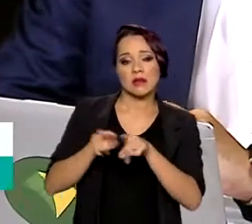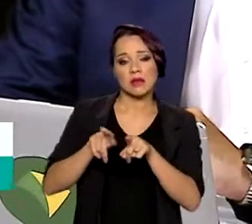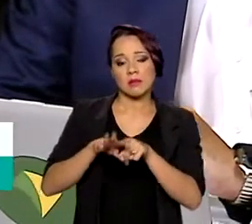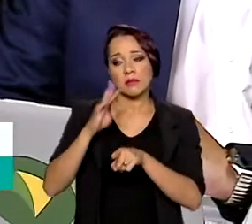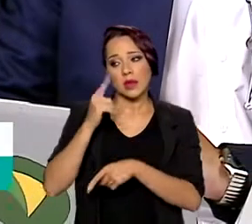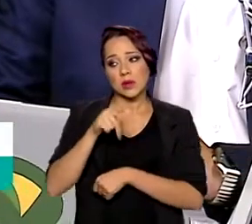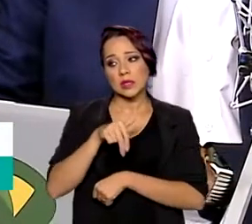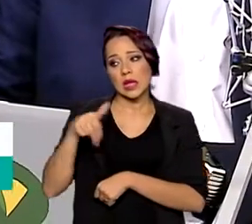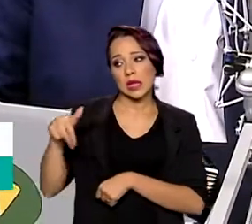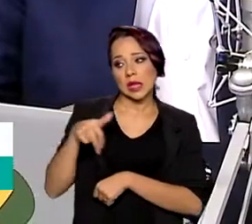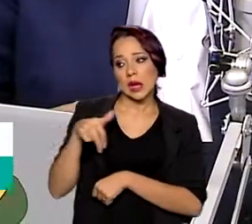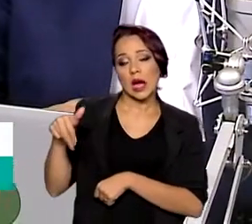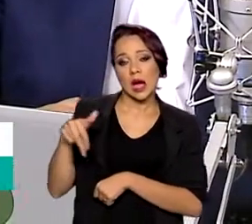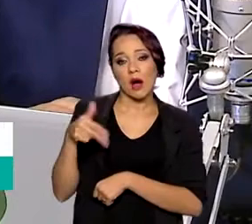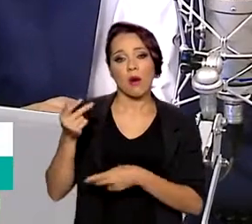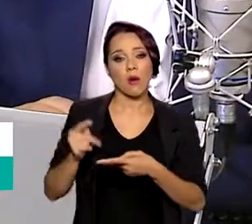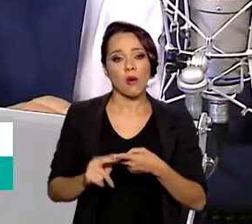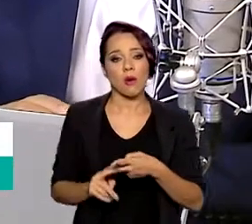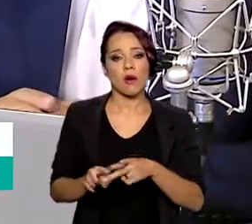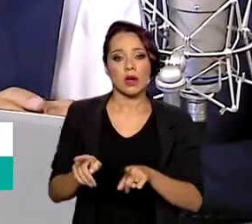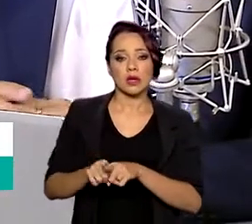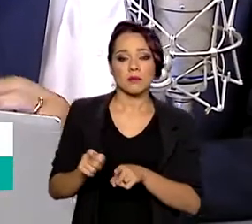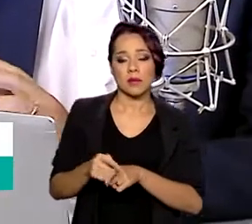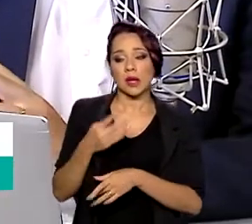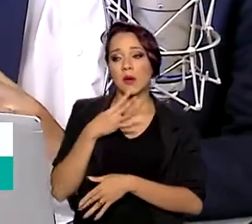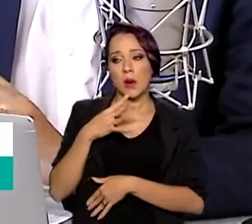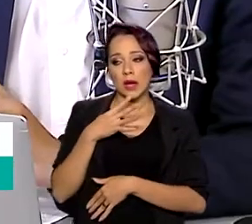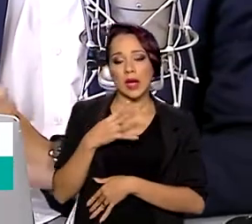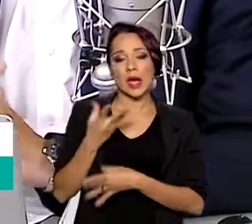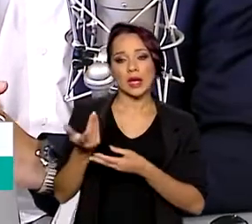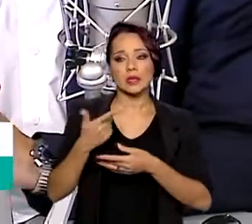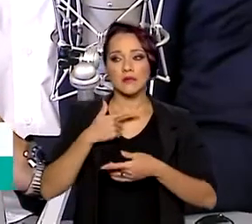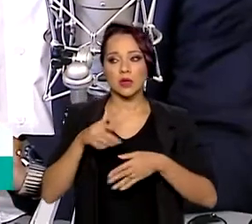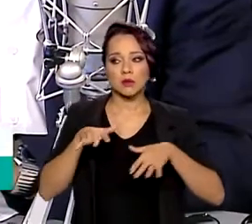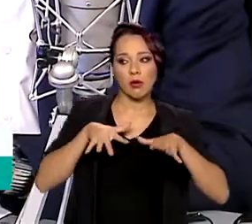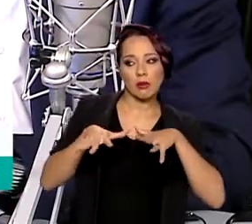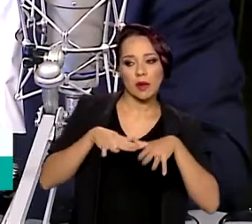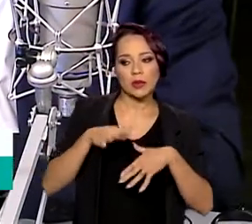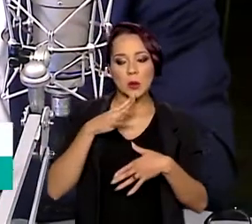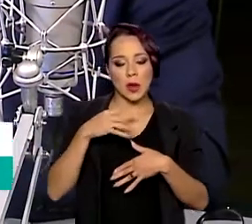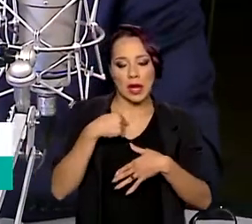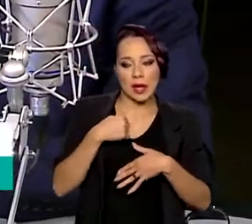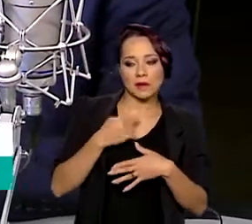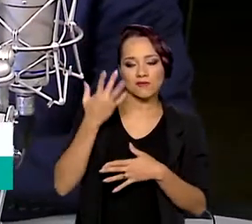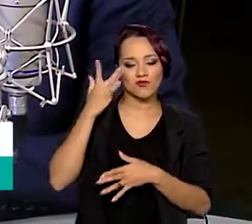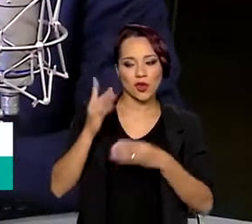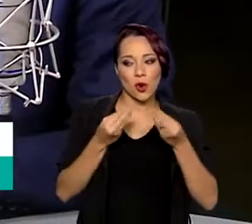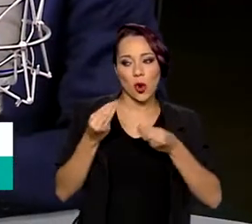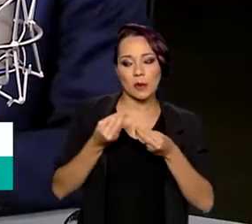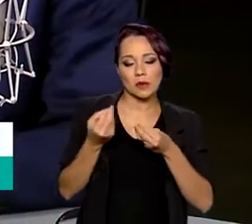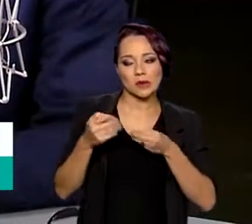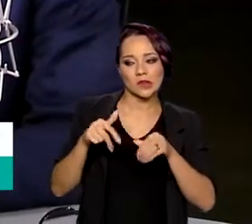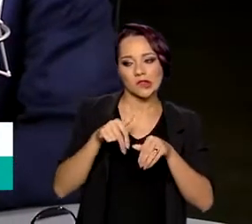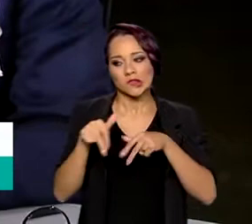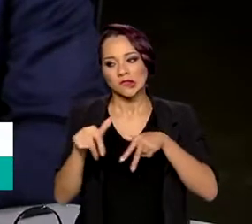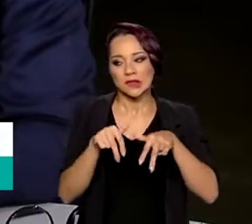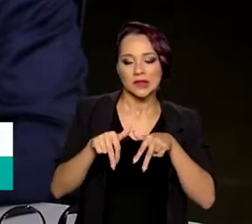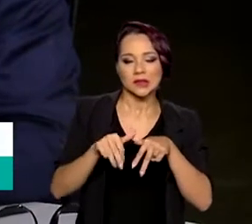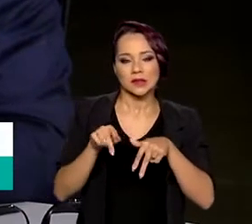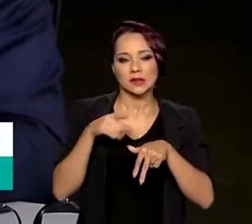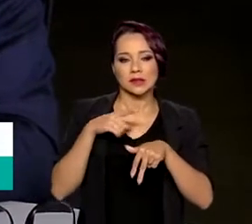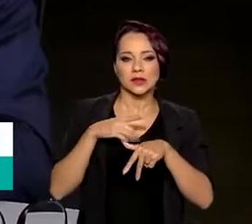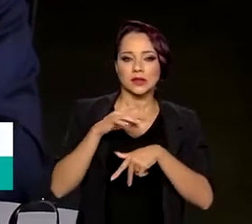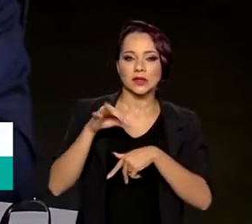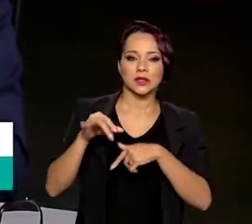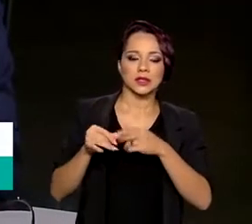lateral. O Isla me conhece muito bem, meus movimentos, então acho que não tem uma casualidade que tenha se repartido